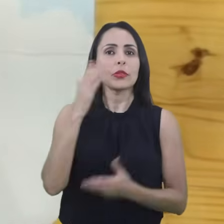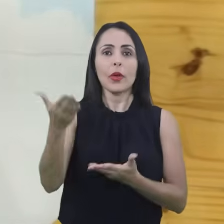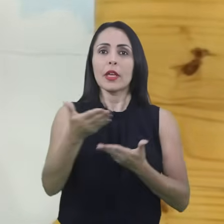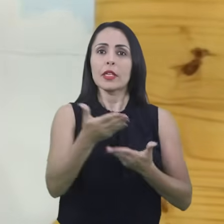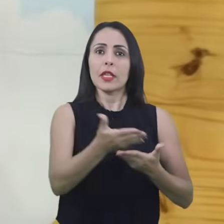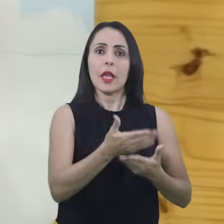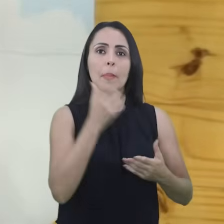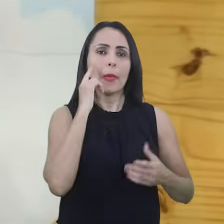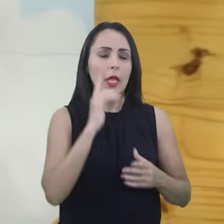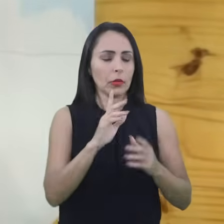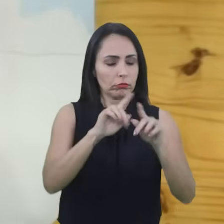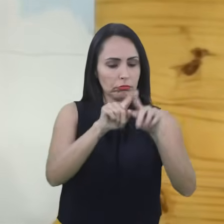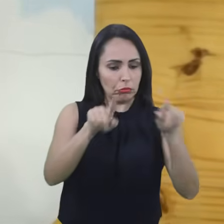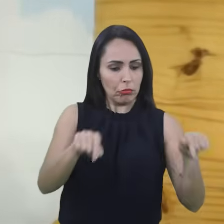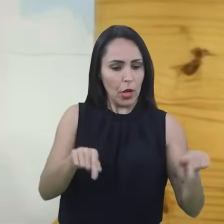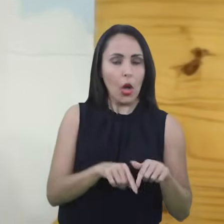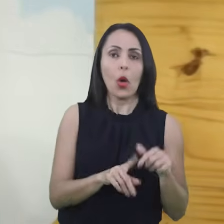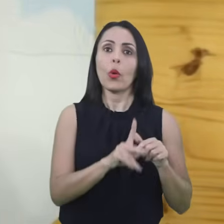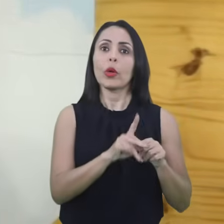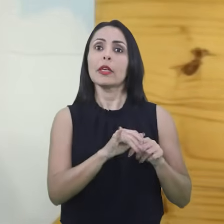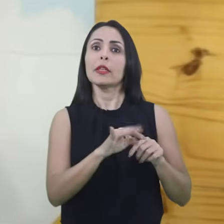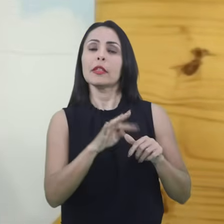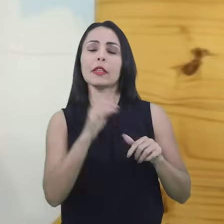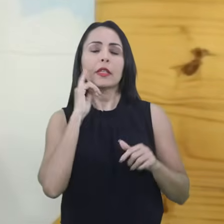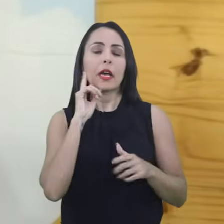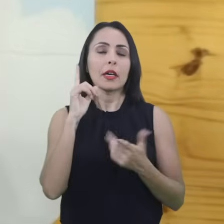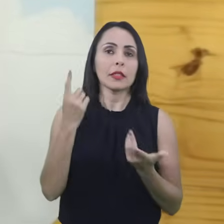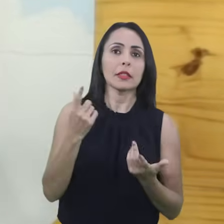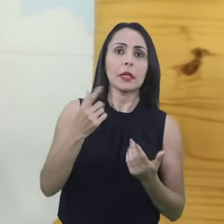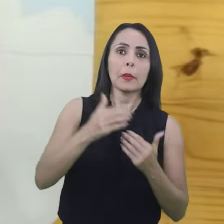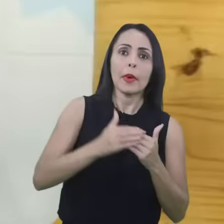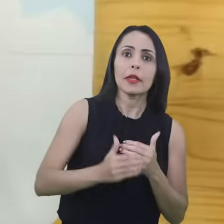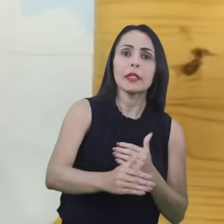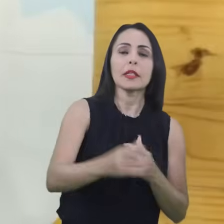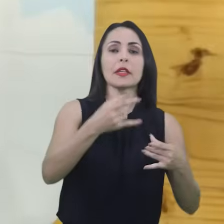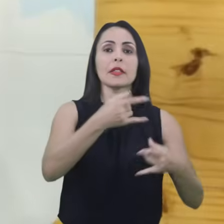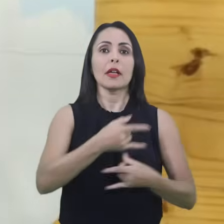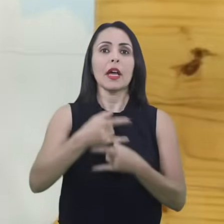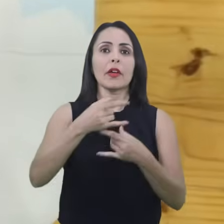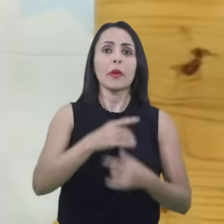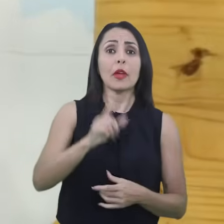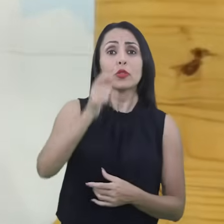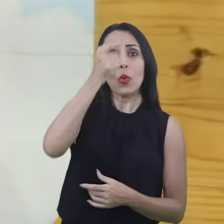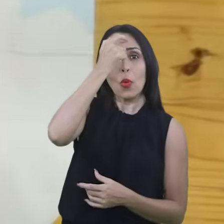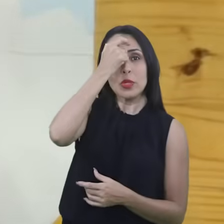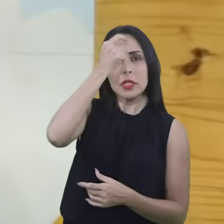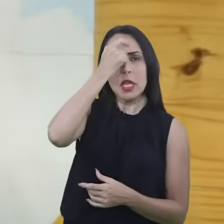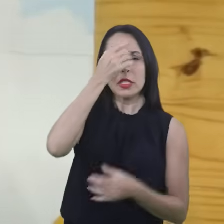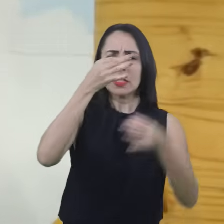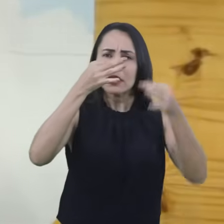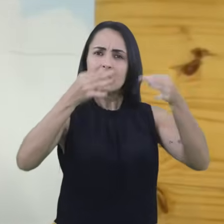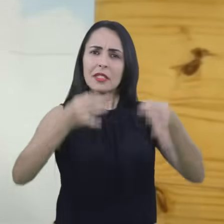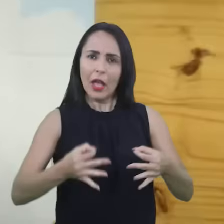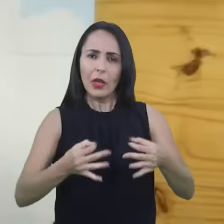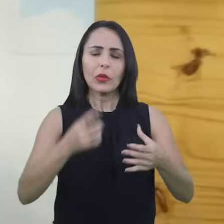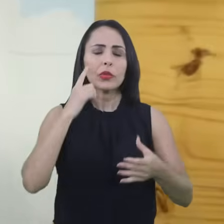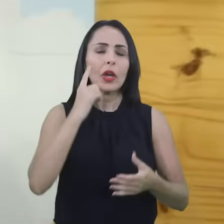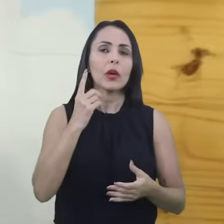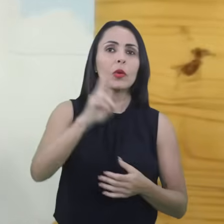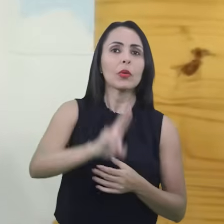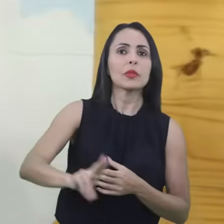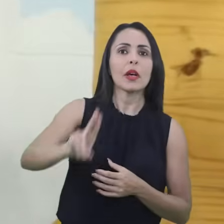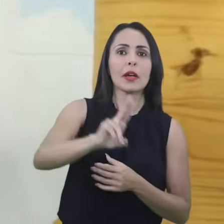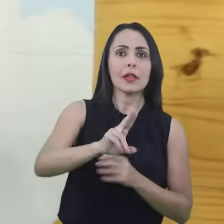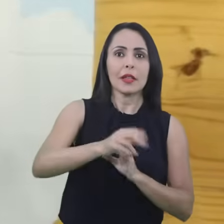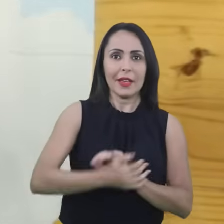o kit da saúde bucal e, a partir dessa live, estarão ainda mais conscientes sobre o uso correto de cada item que